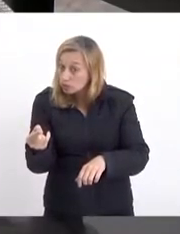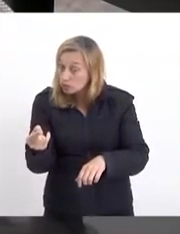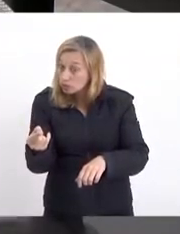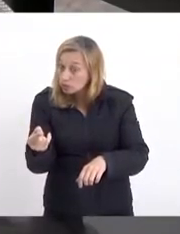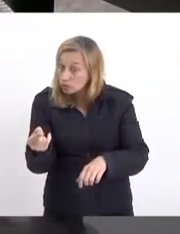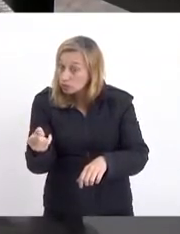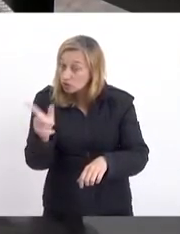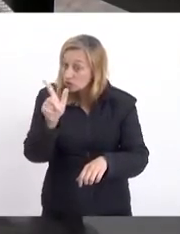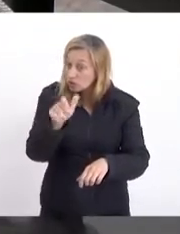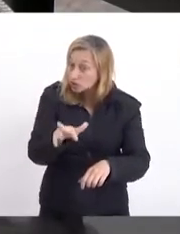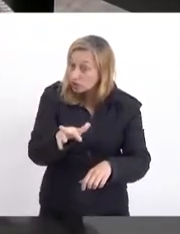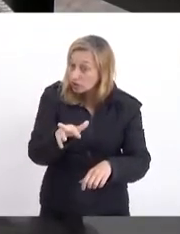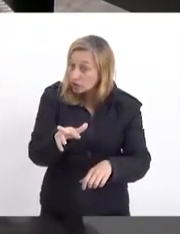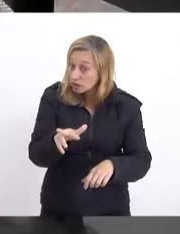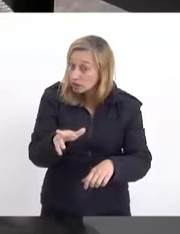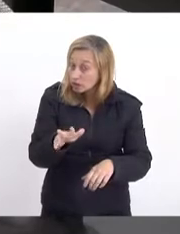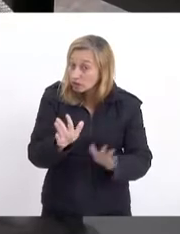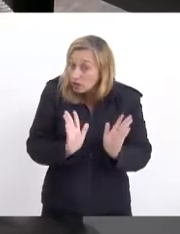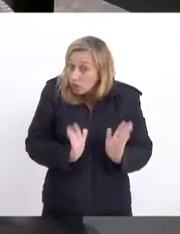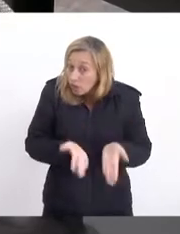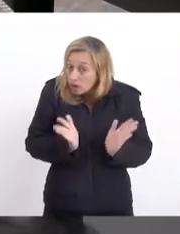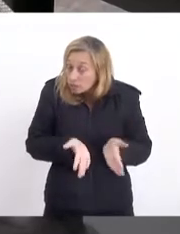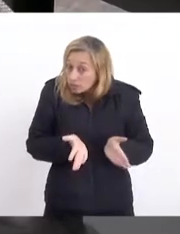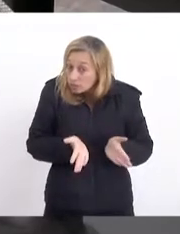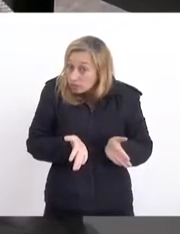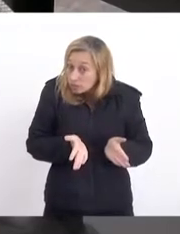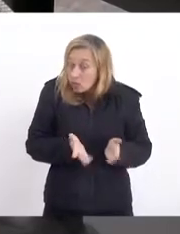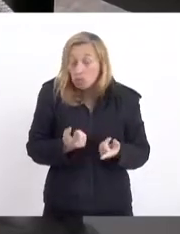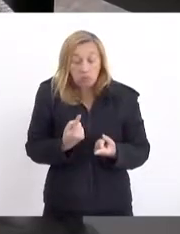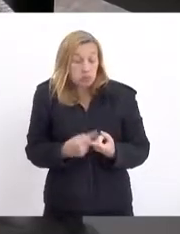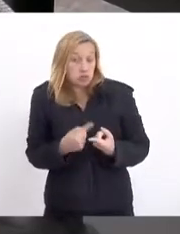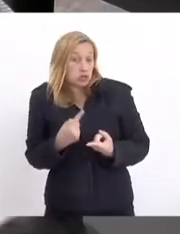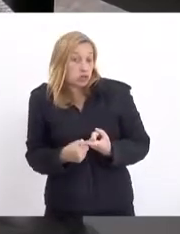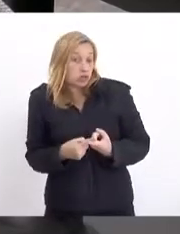diferente do Estado que nós vivemos, não é? Porque,